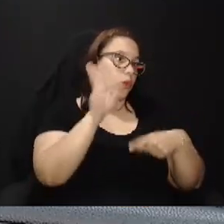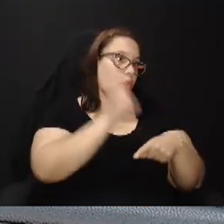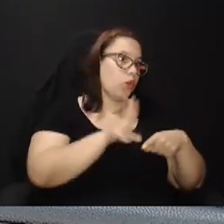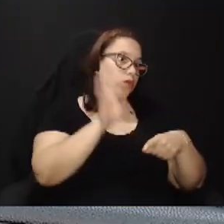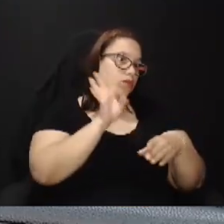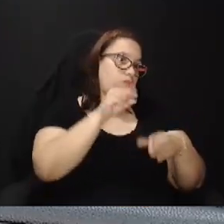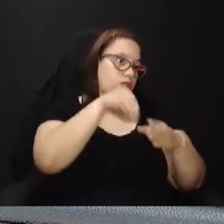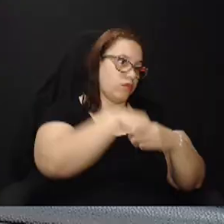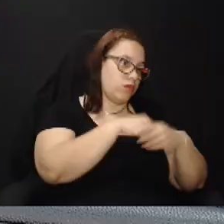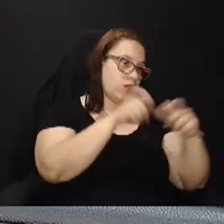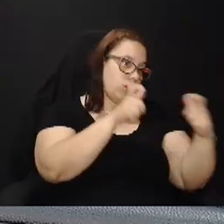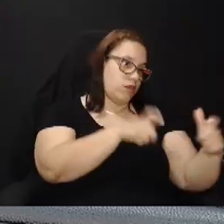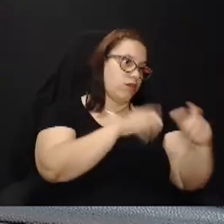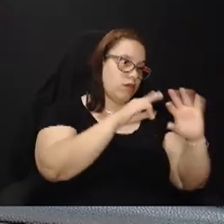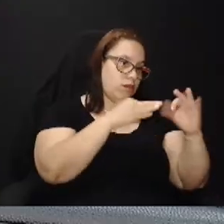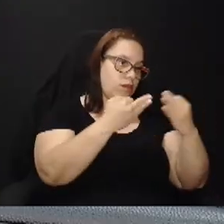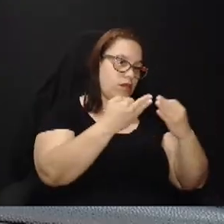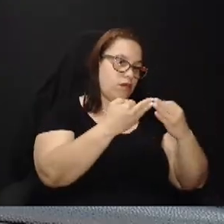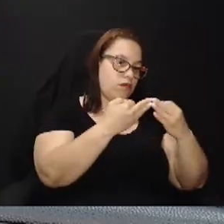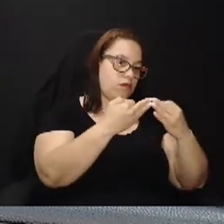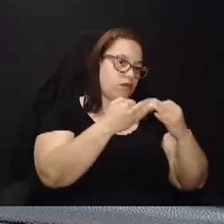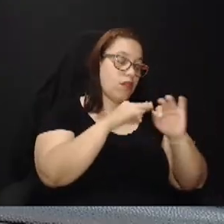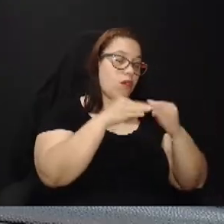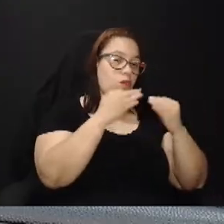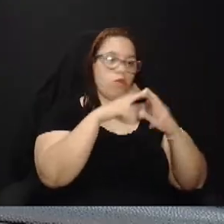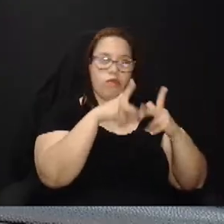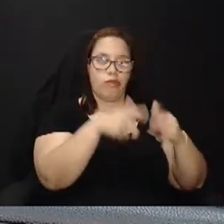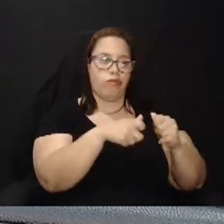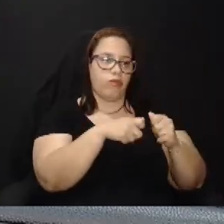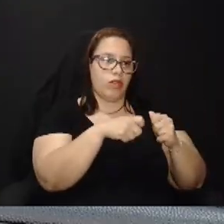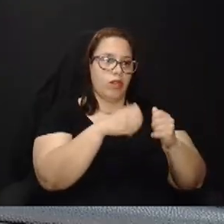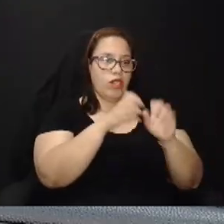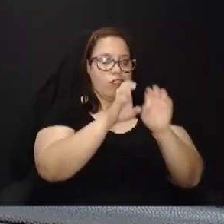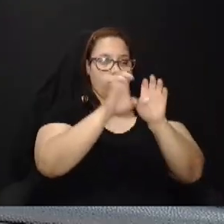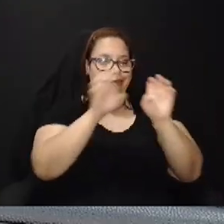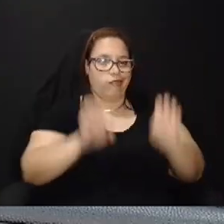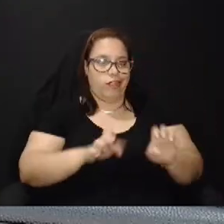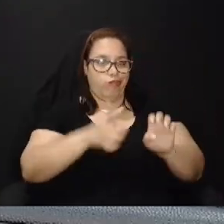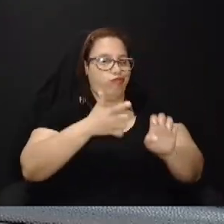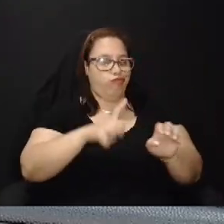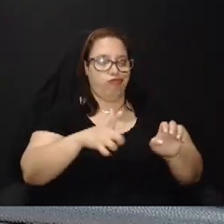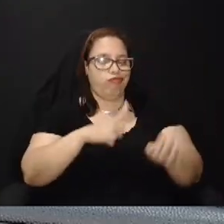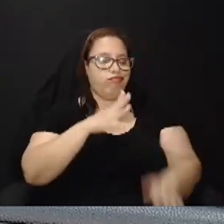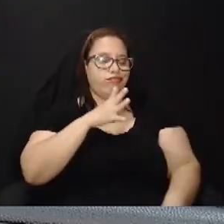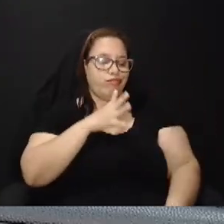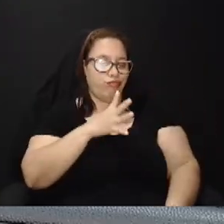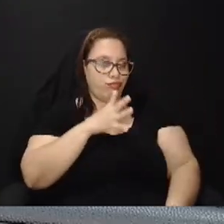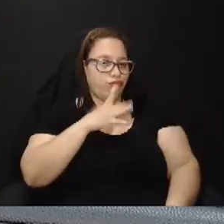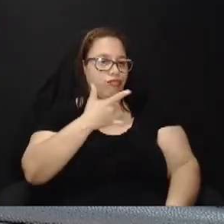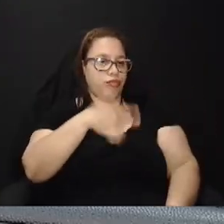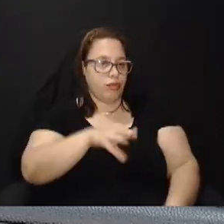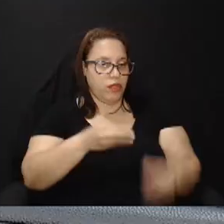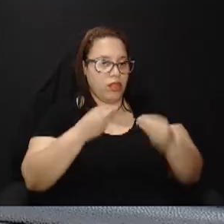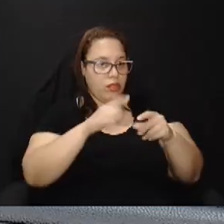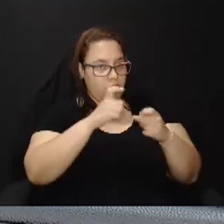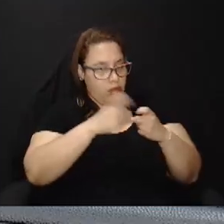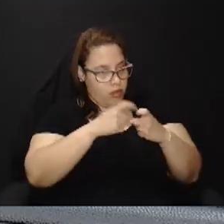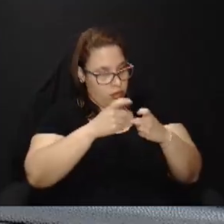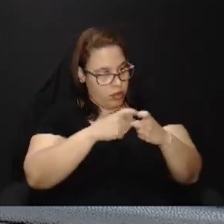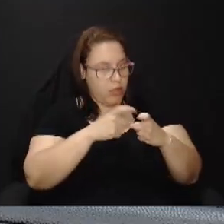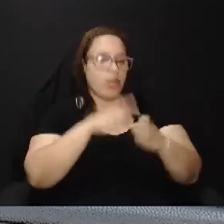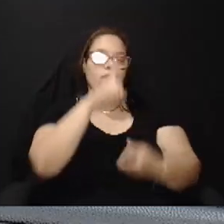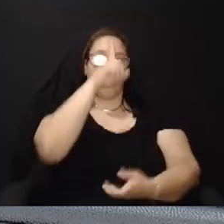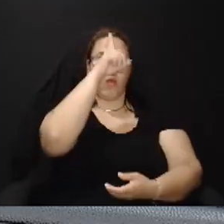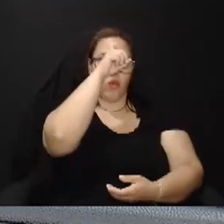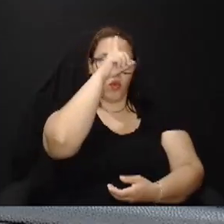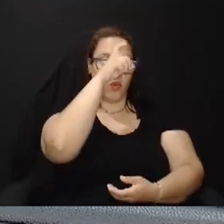ambiente familiar, a família inteira se desestrutura. E eu conheço muitos casos, né, mais uma vez como médico, trabalhei muito em hospitais, então assim,